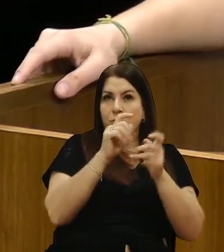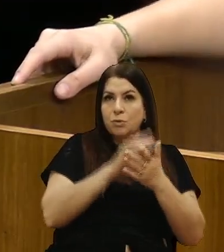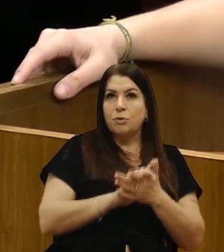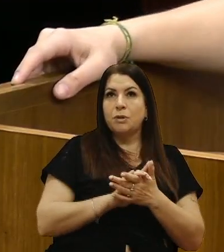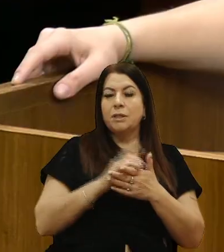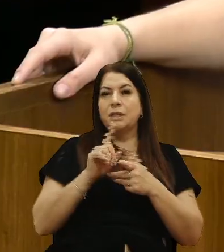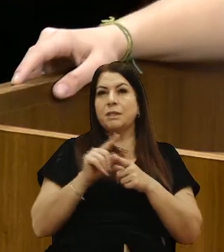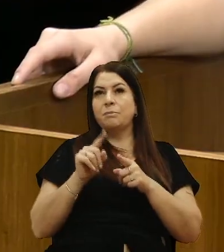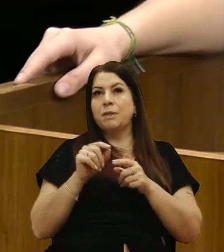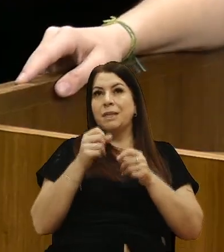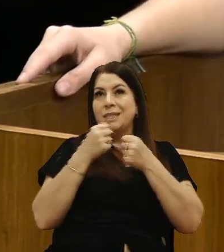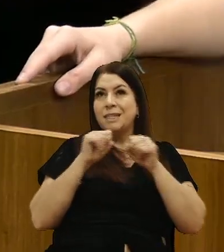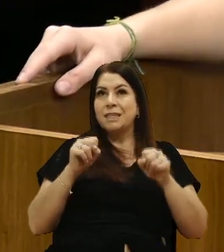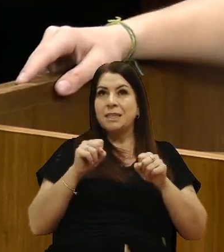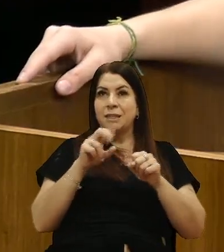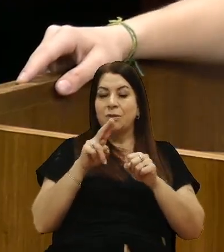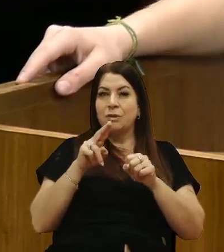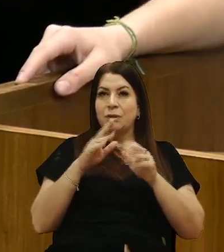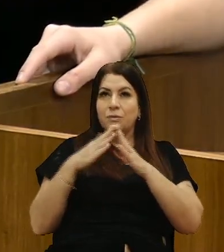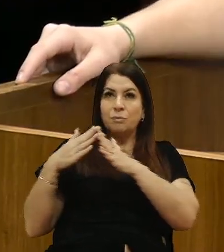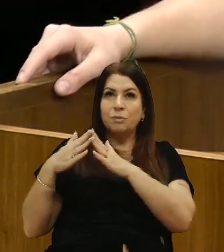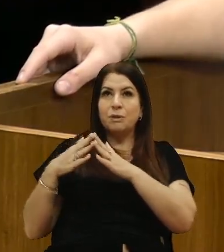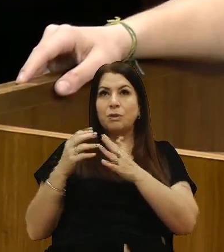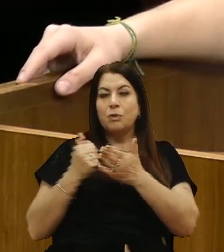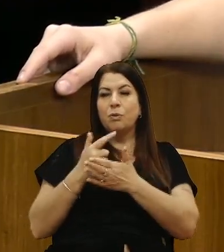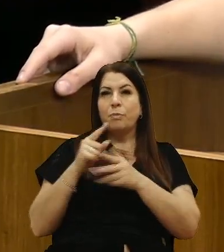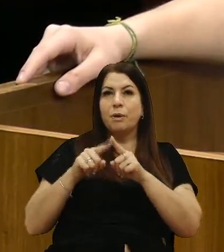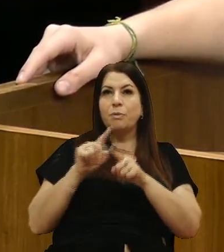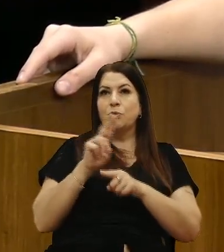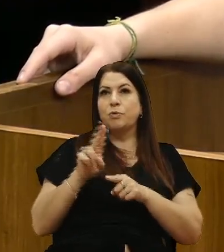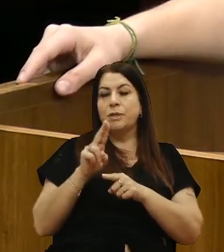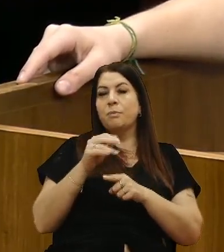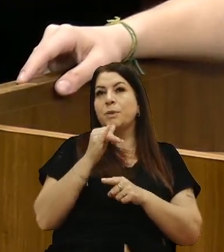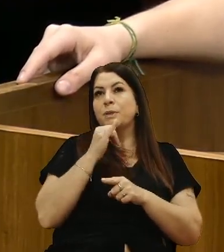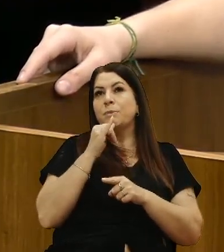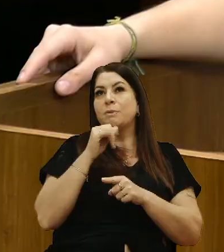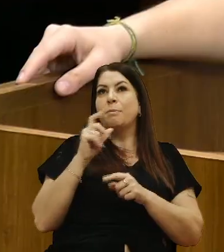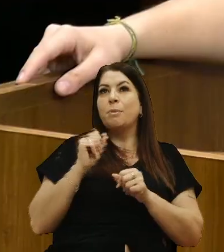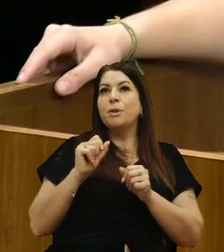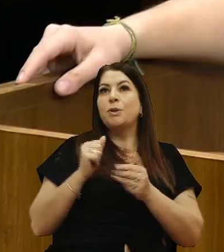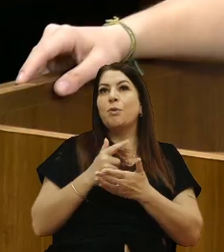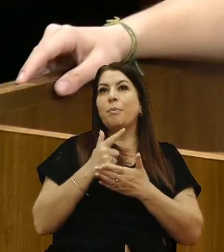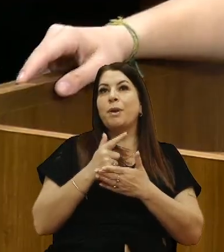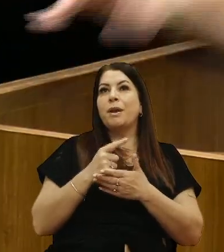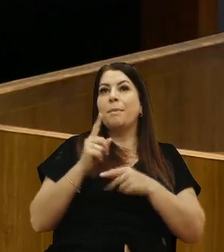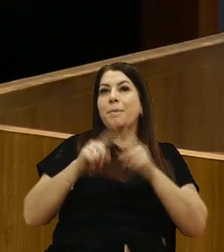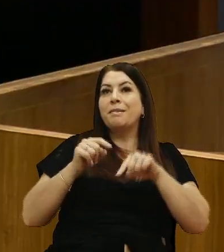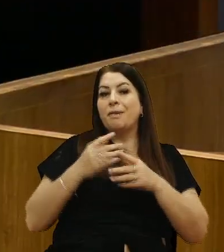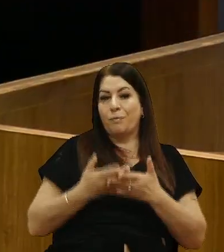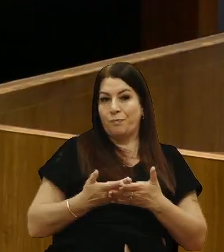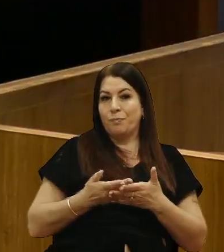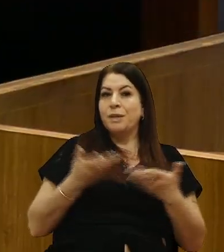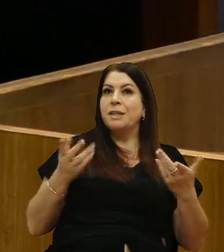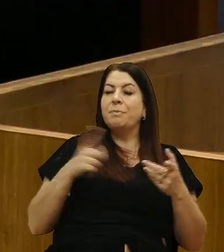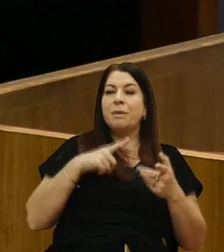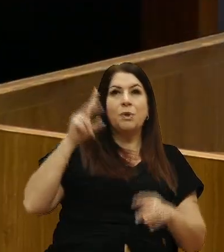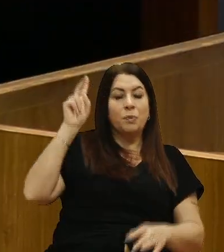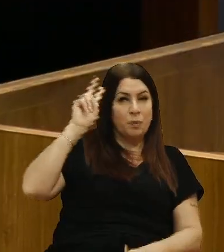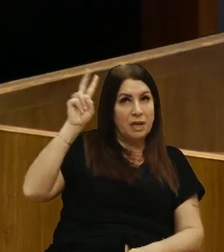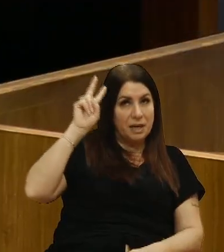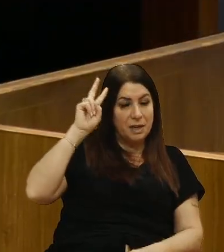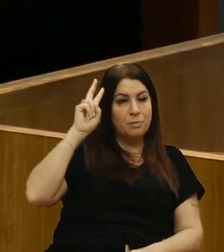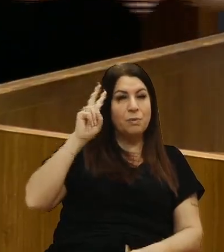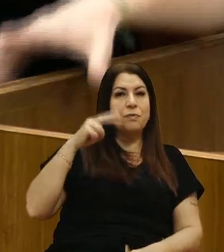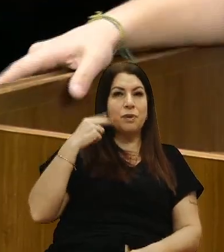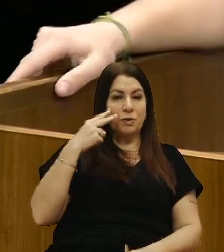para a Secretaria do Urbanismo, que esse recurso poderia ser utilizado, por exemplo, para que a gente pudesse comprar material. E também me recordo, vereador